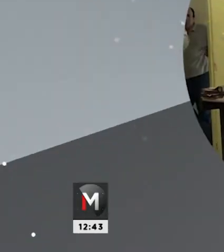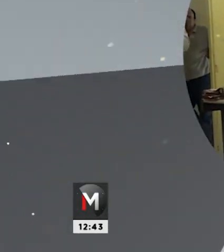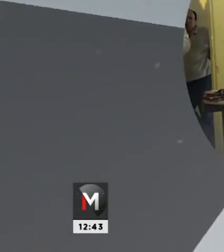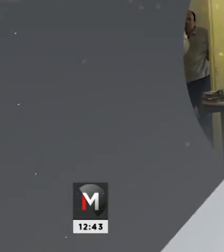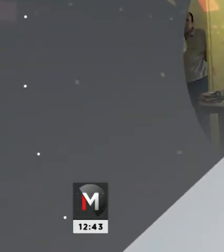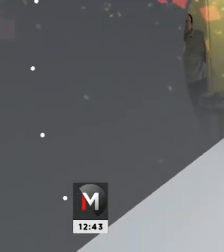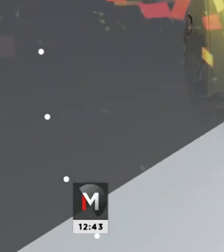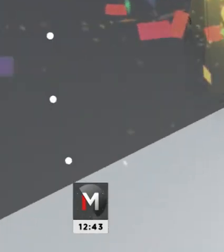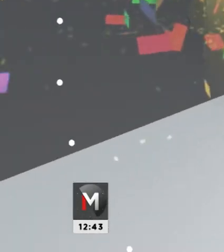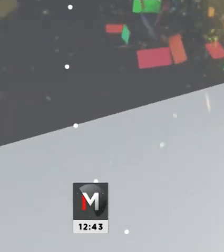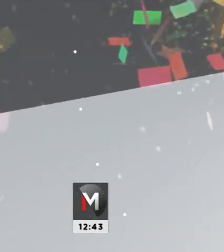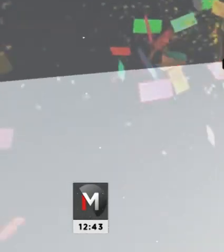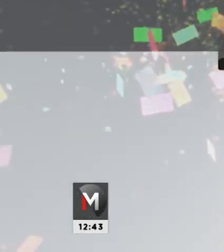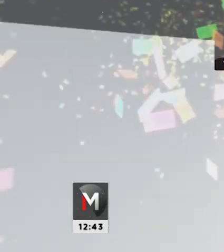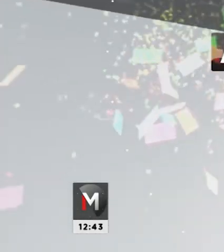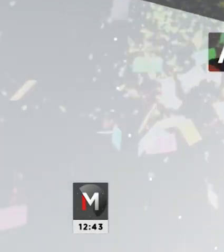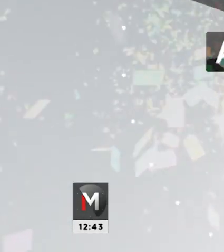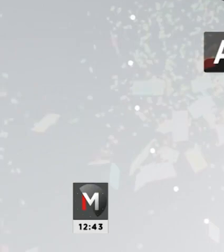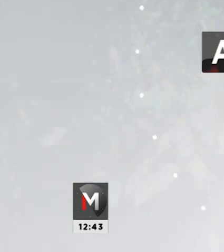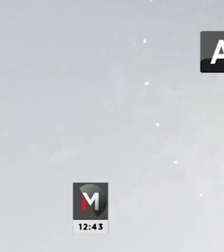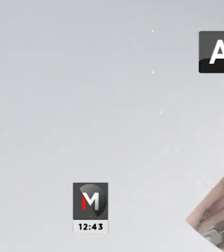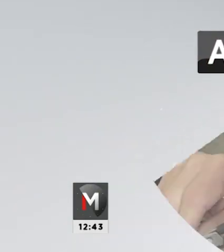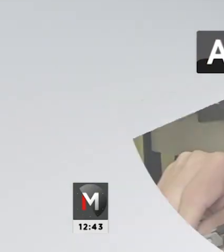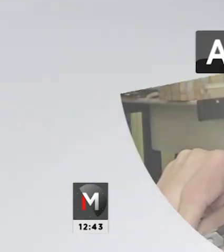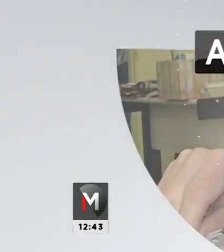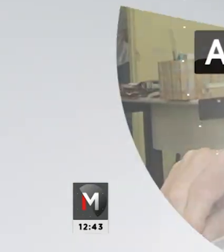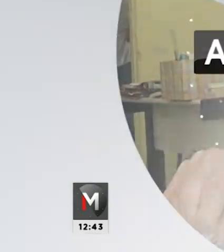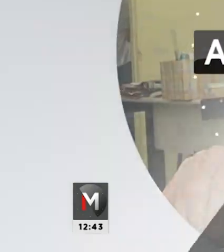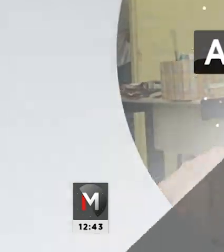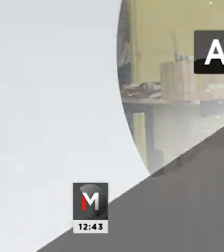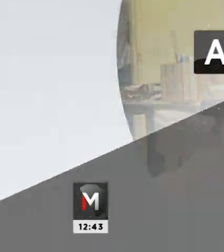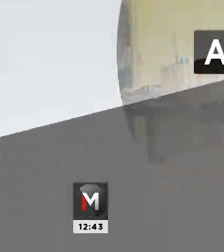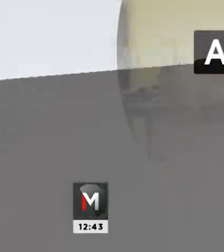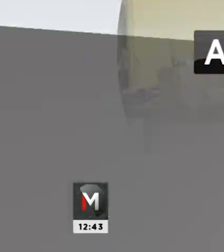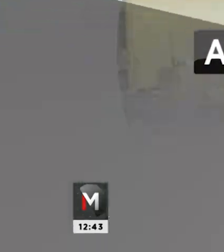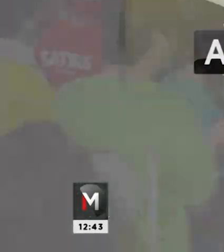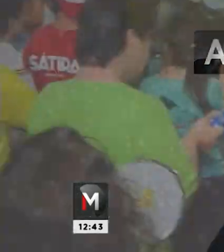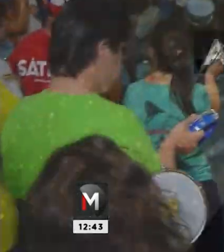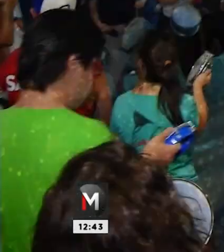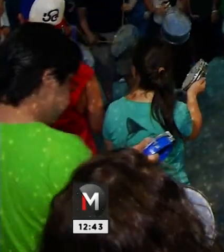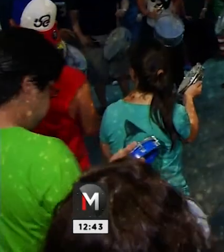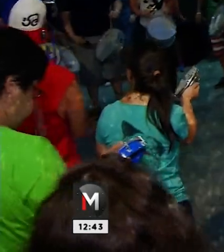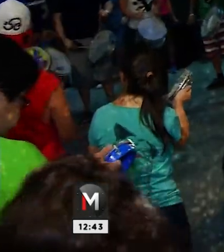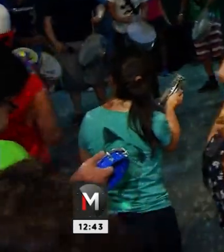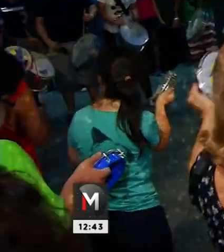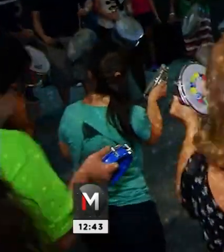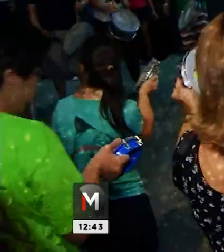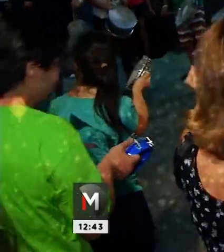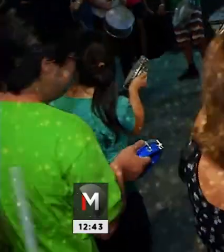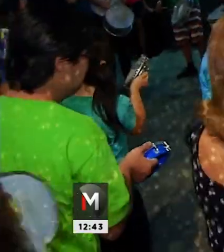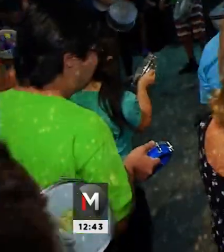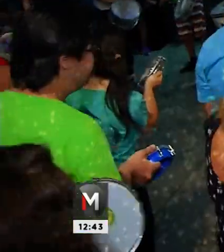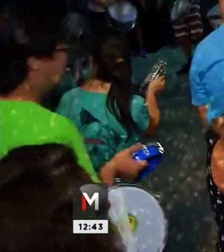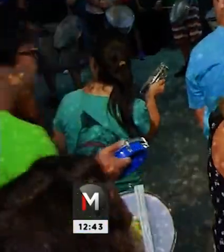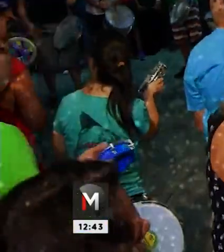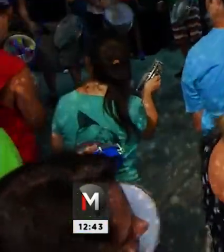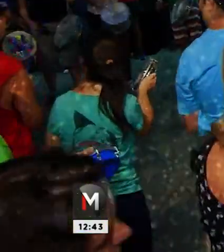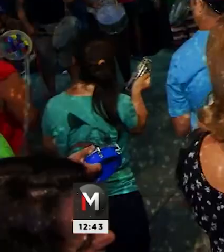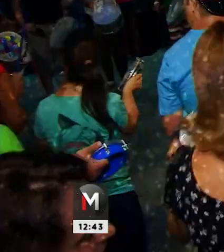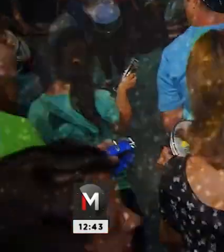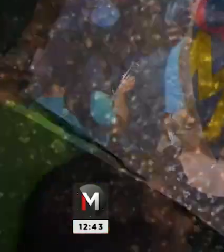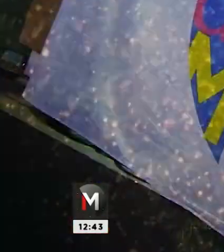Teus pés vão girando igual aos da porta